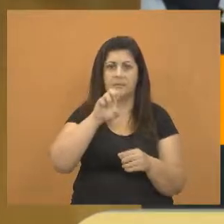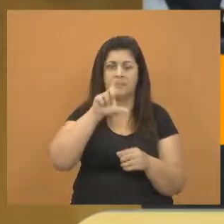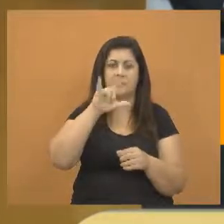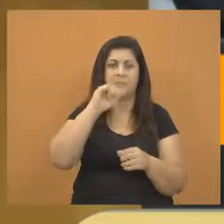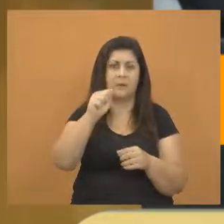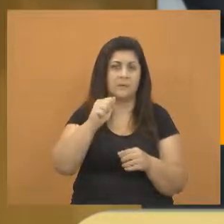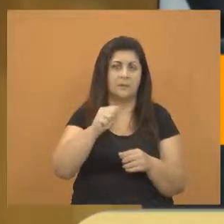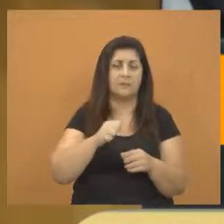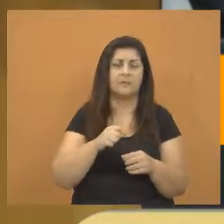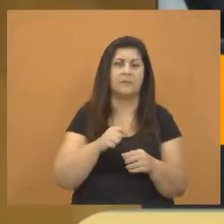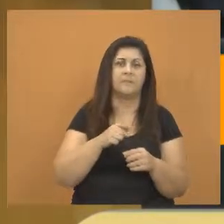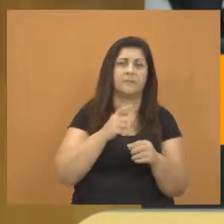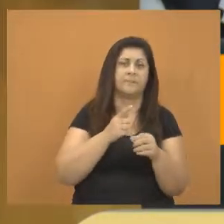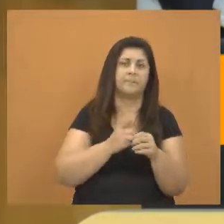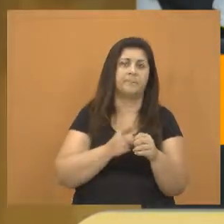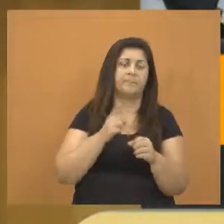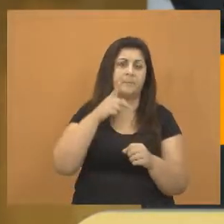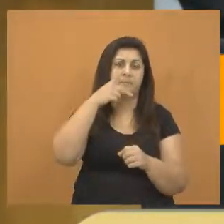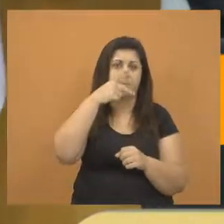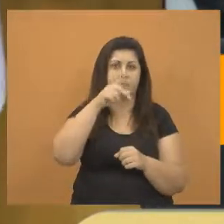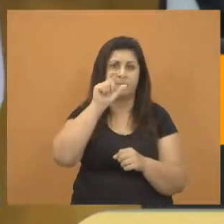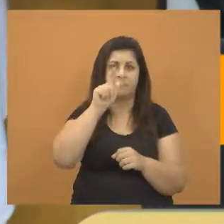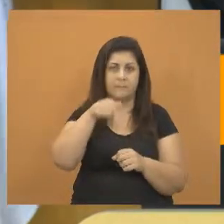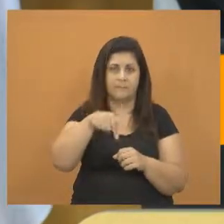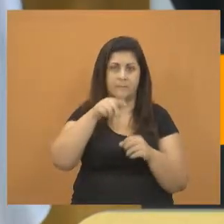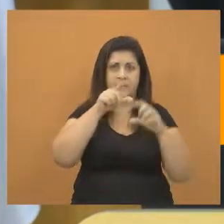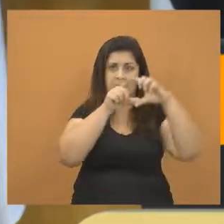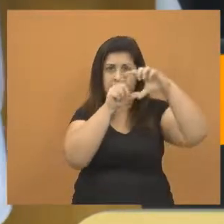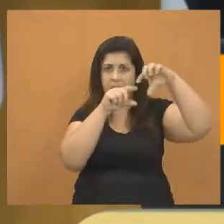Imperial, creche Parque Meia Lua.